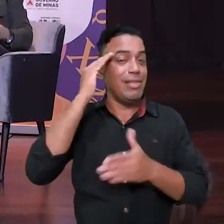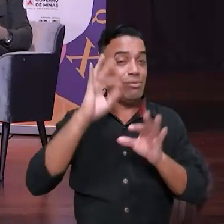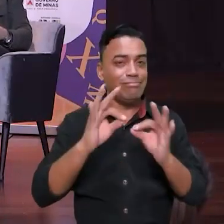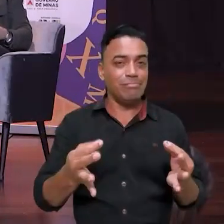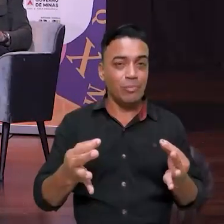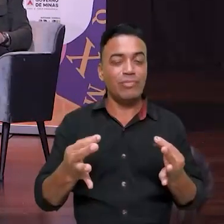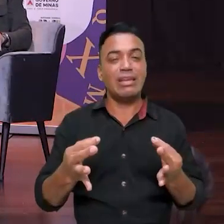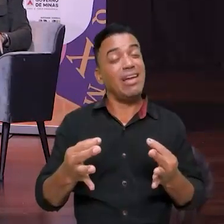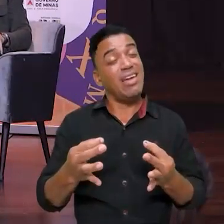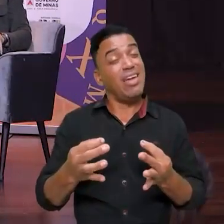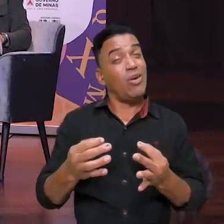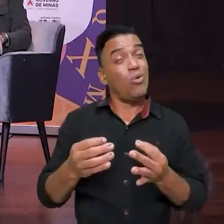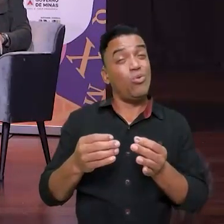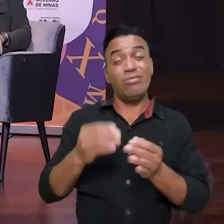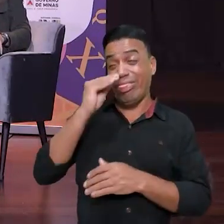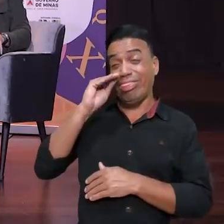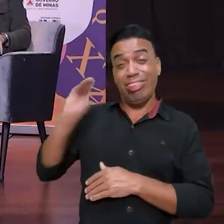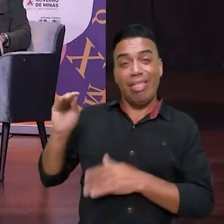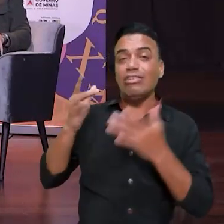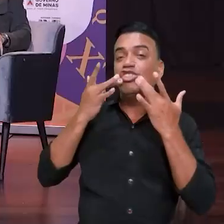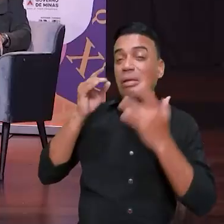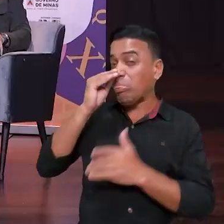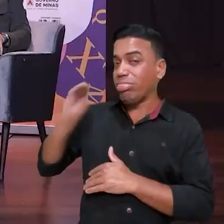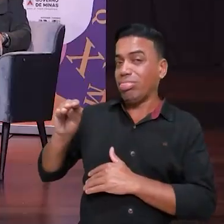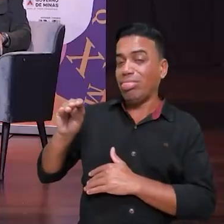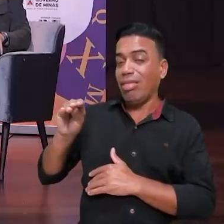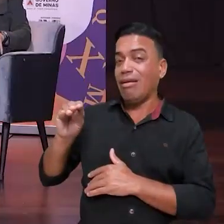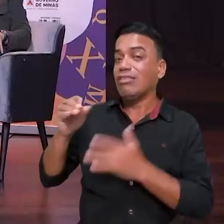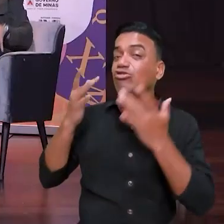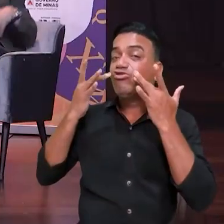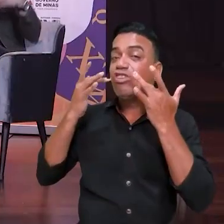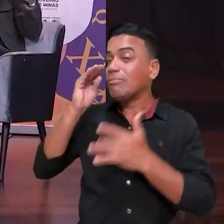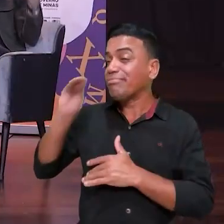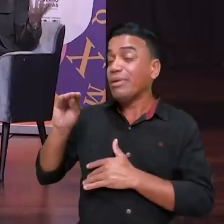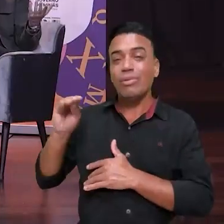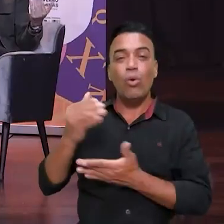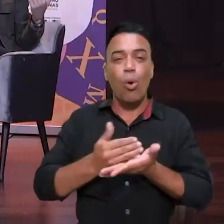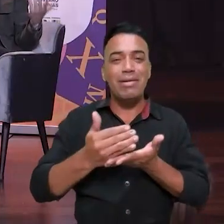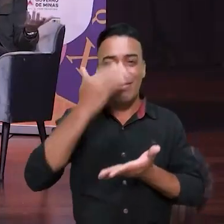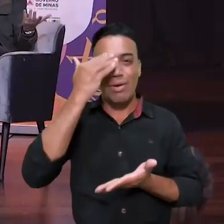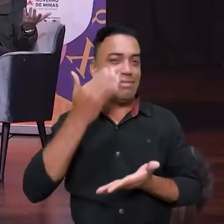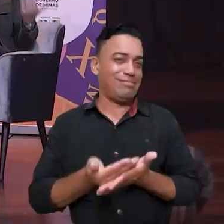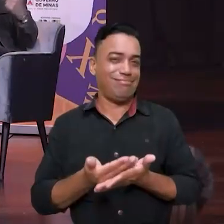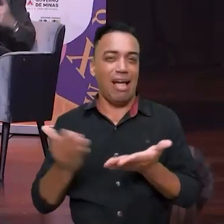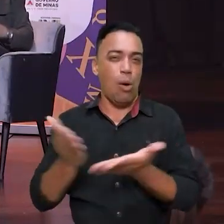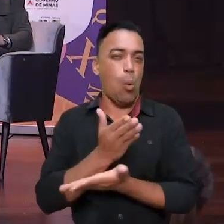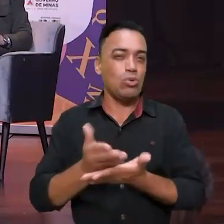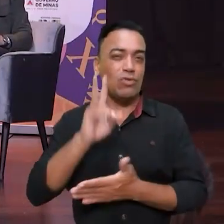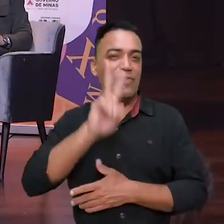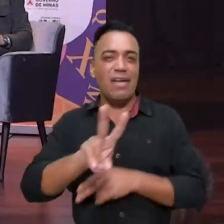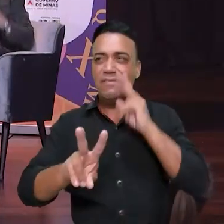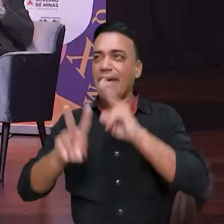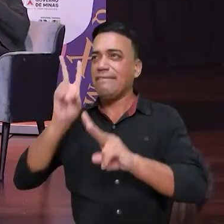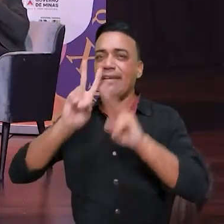Eu andei um pouco de mal do teatro porque eu comecei a não acreditar em muitas das coisas que eu estava